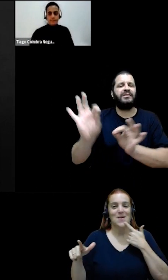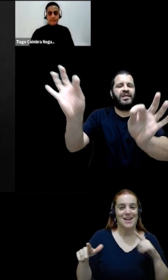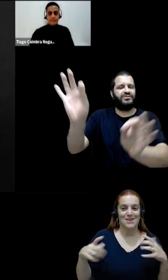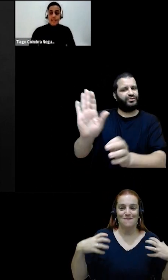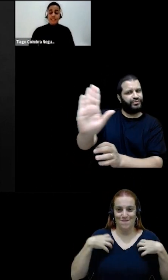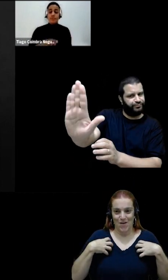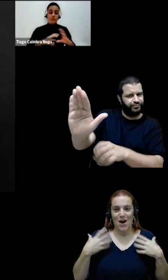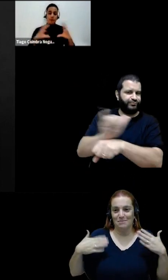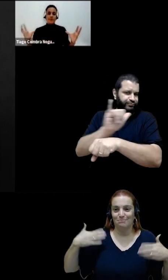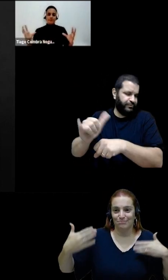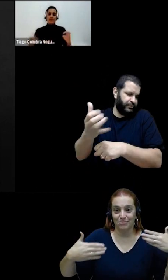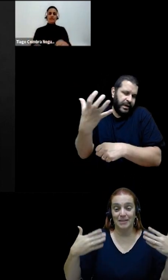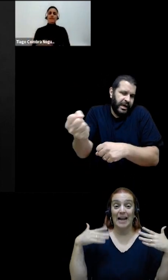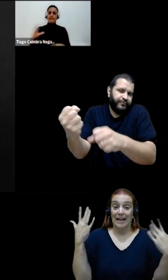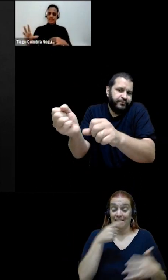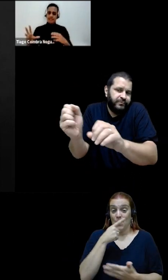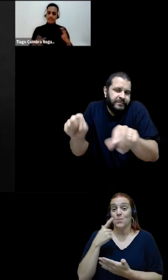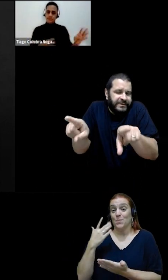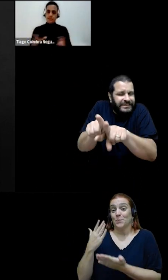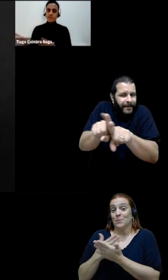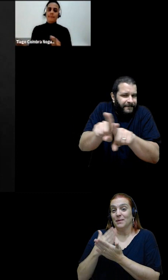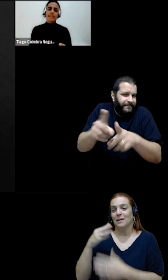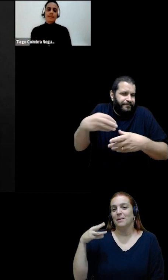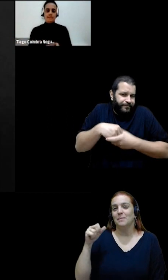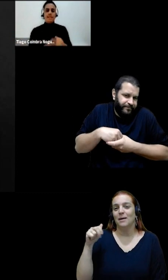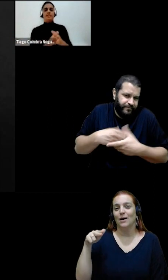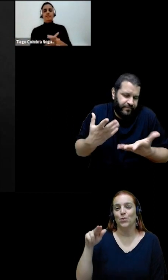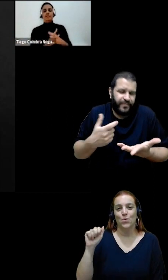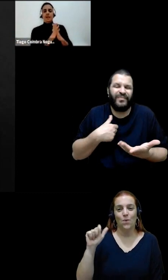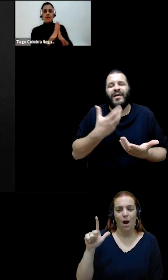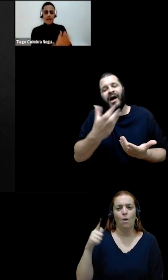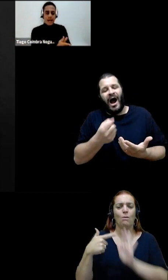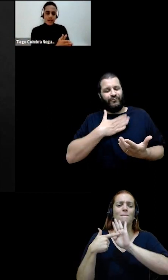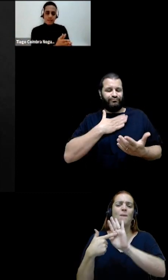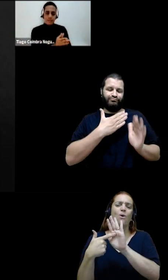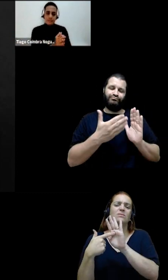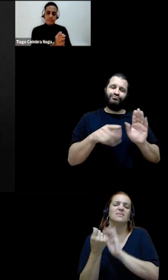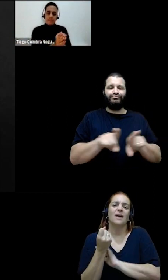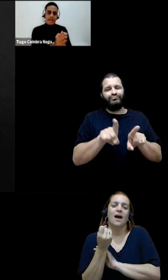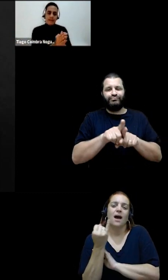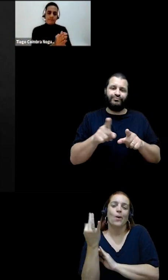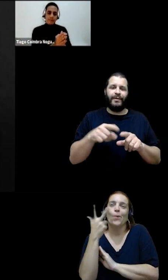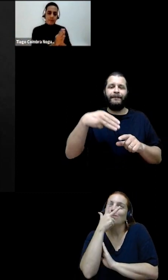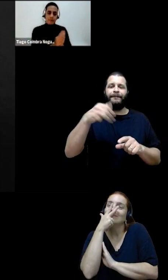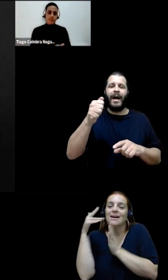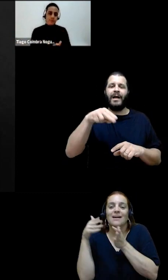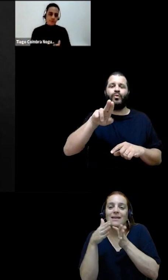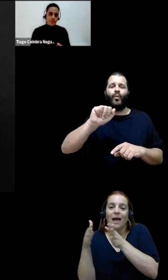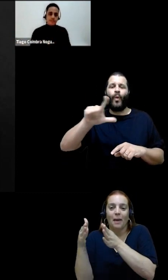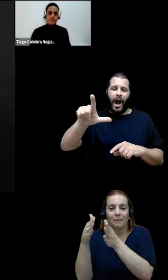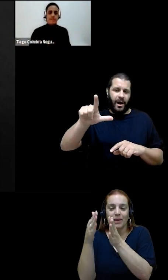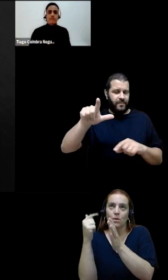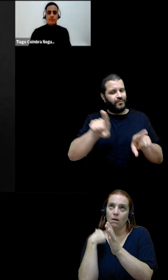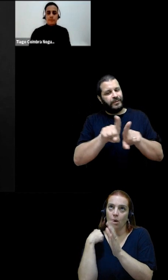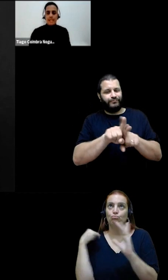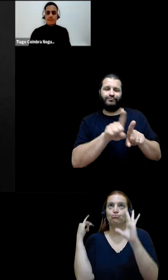intérpretes. Então, como é um manual, ele apresenta, então, alguns caminhos, né? Então, há algumas conclusões